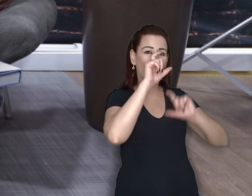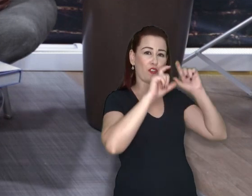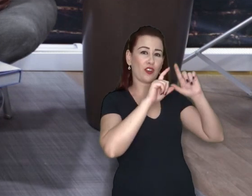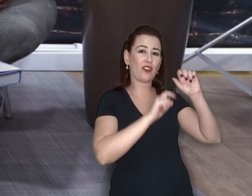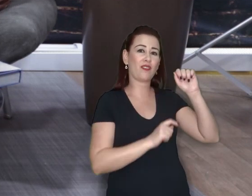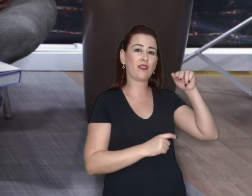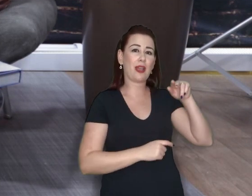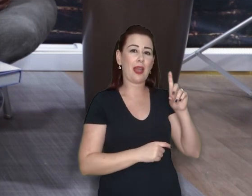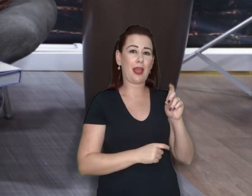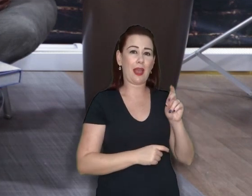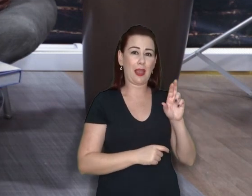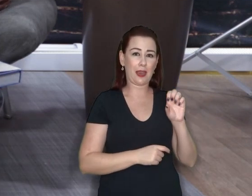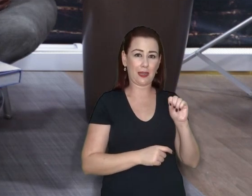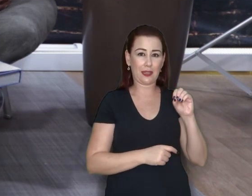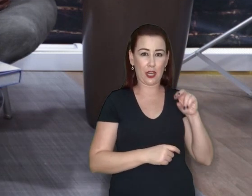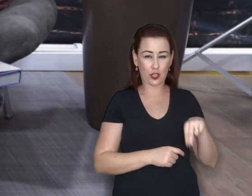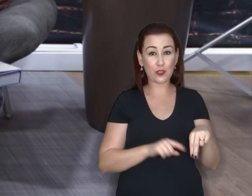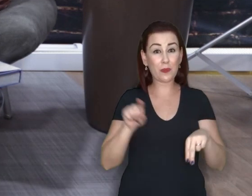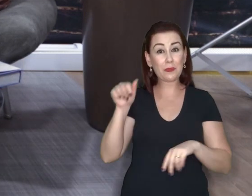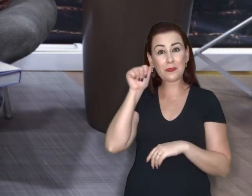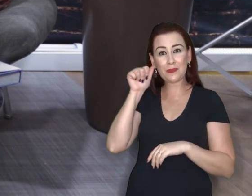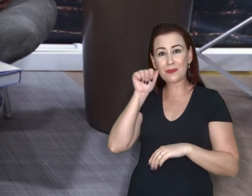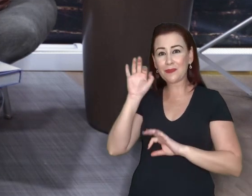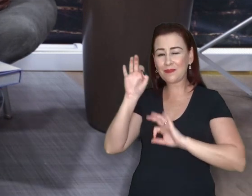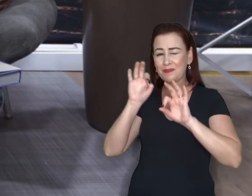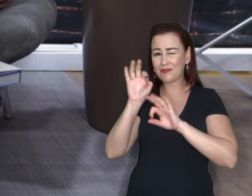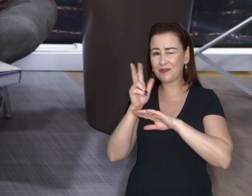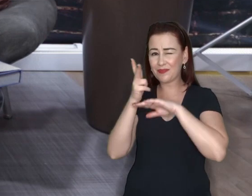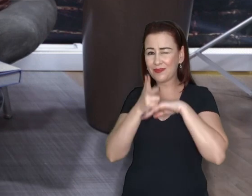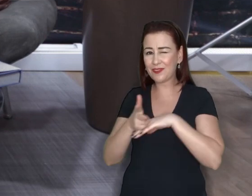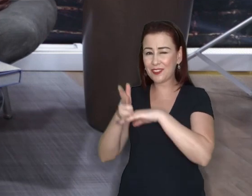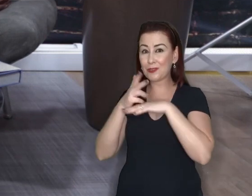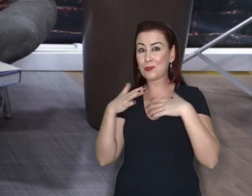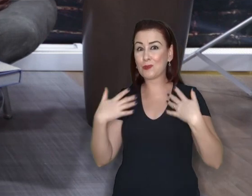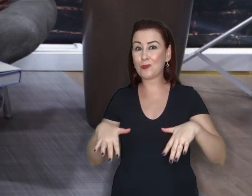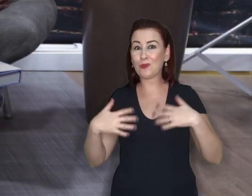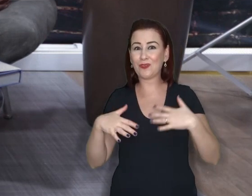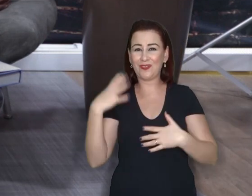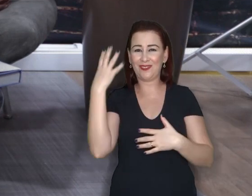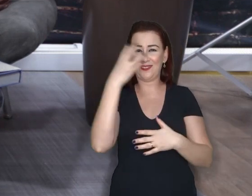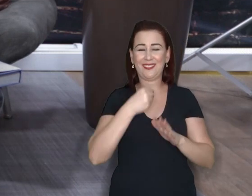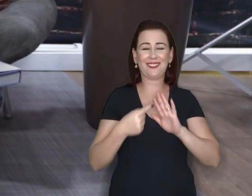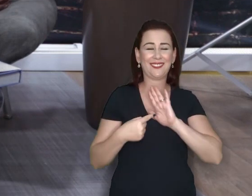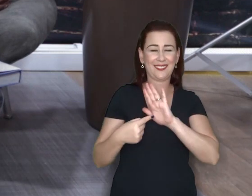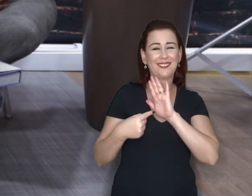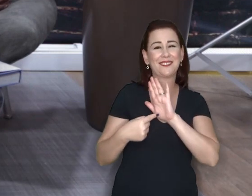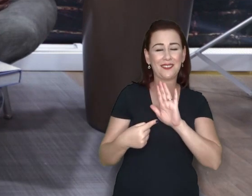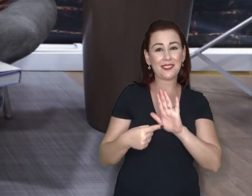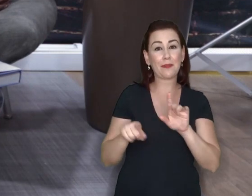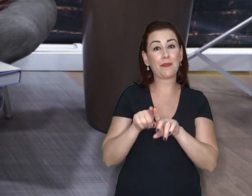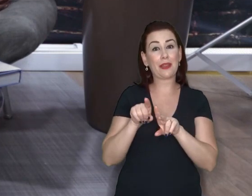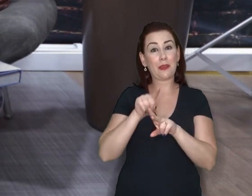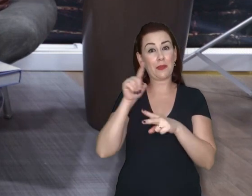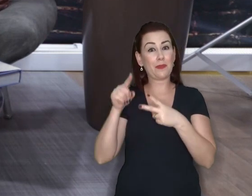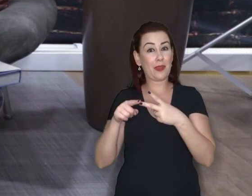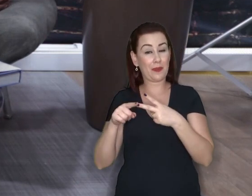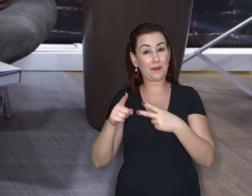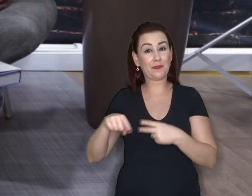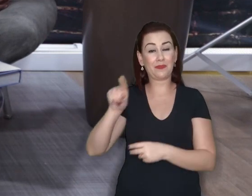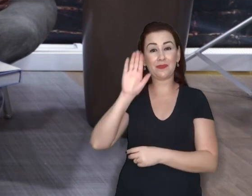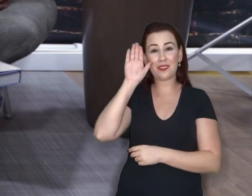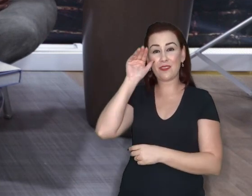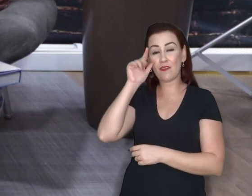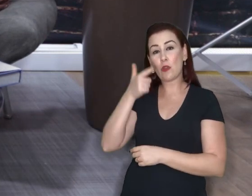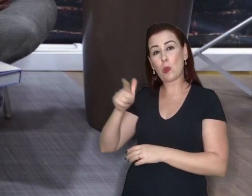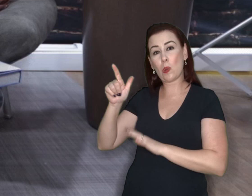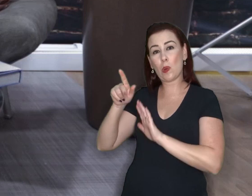com o fotógrafo Anderson Moreira. A artista preparou um vídeo expressivo de tirar o fôlego, Gugu. Pois é. E em